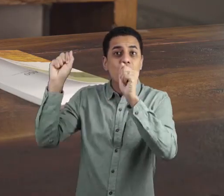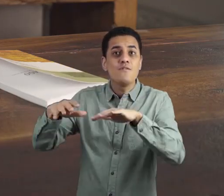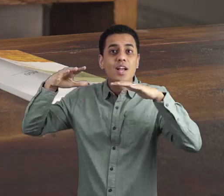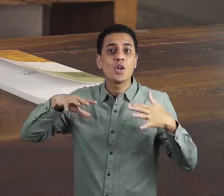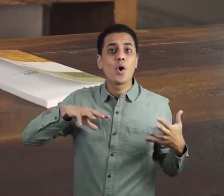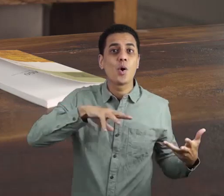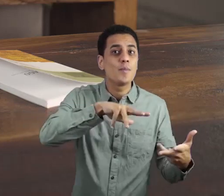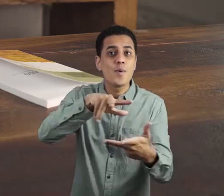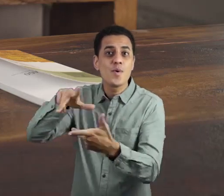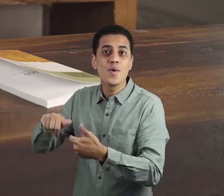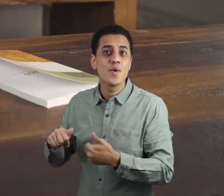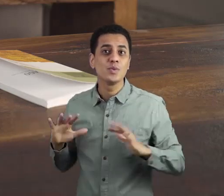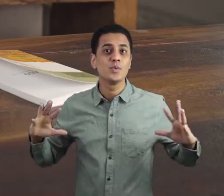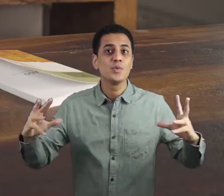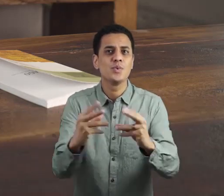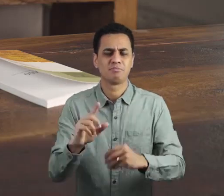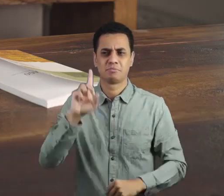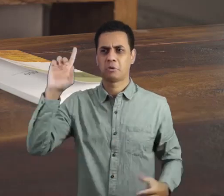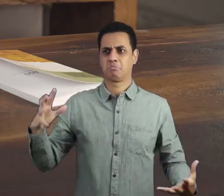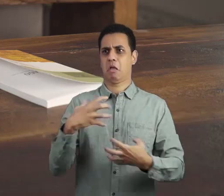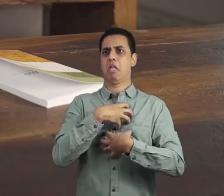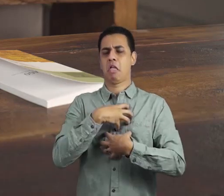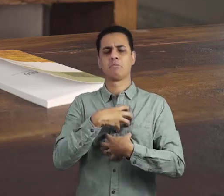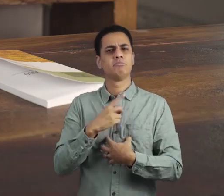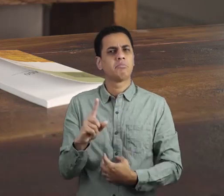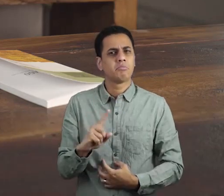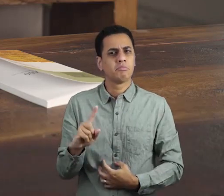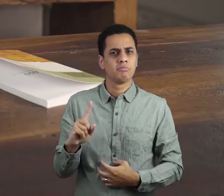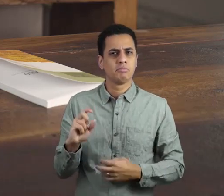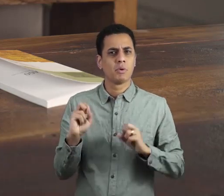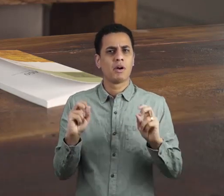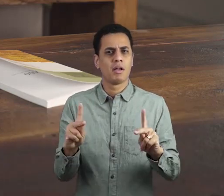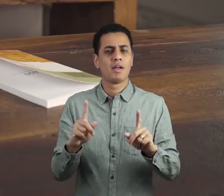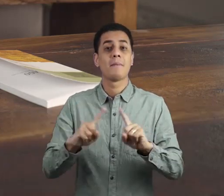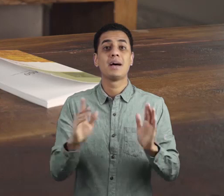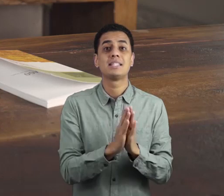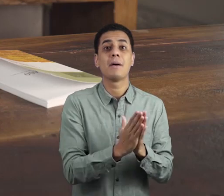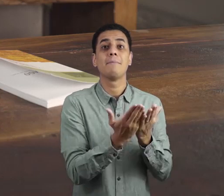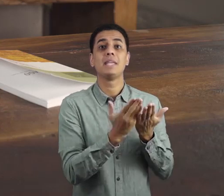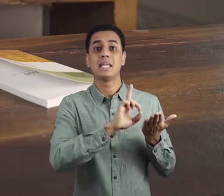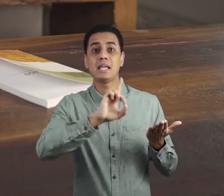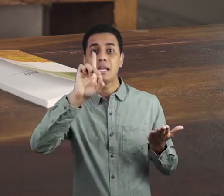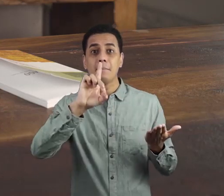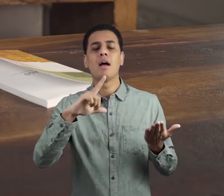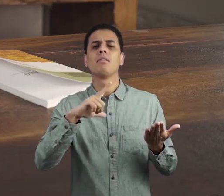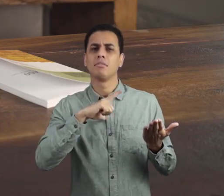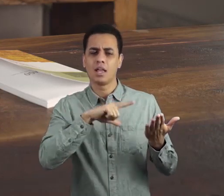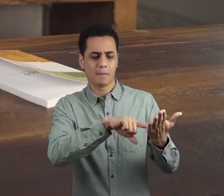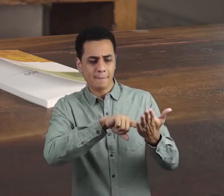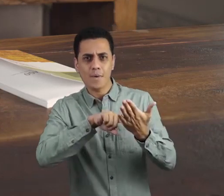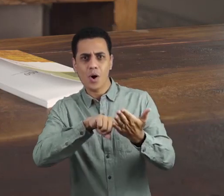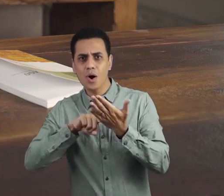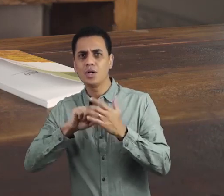Tudo que existe foi criado por Ele, para Ele, então não há crise em Deus com isso. Agora, a Bíblia, toda